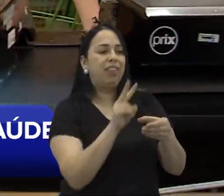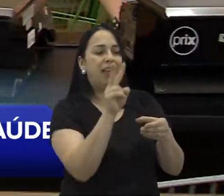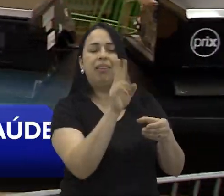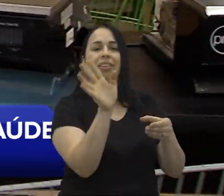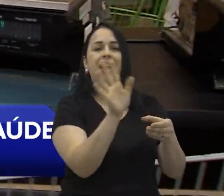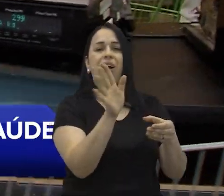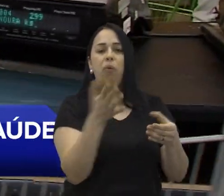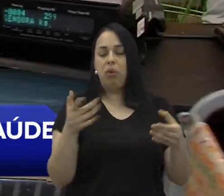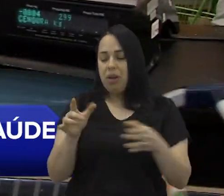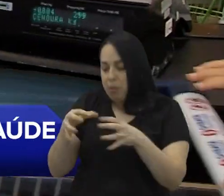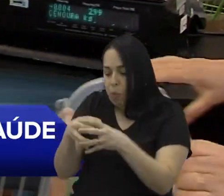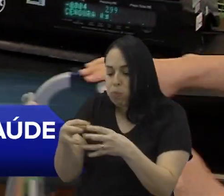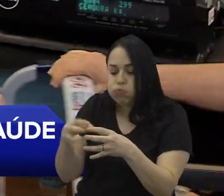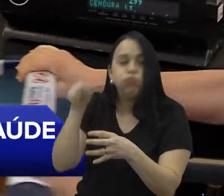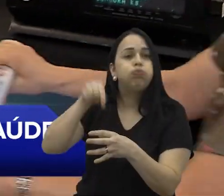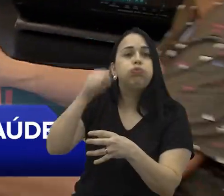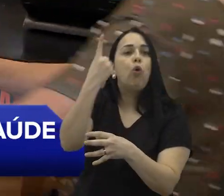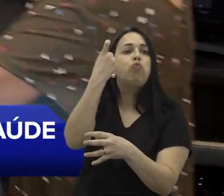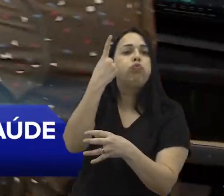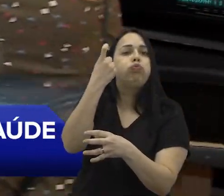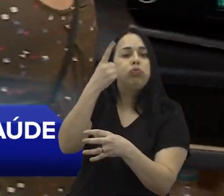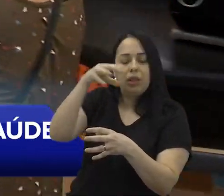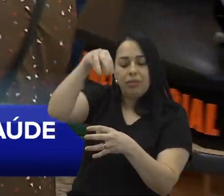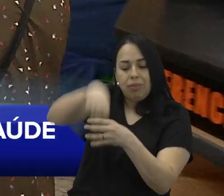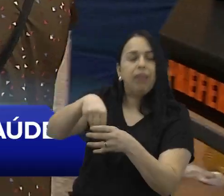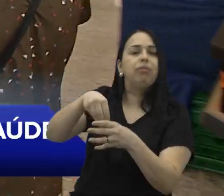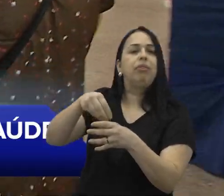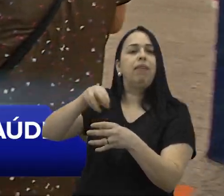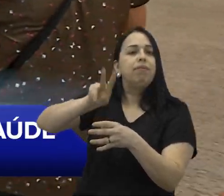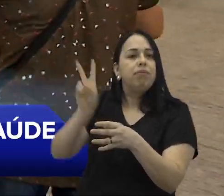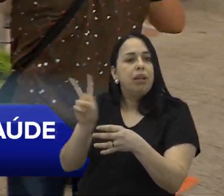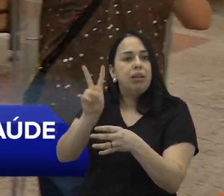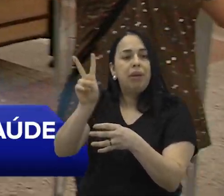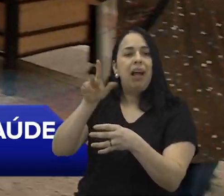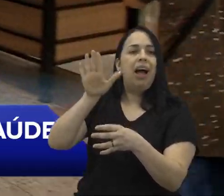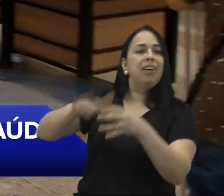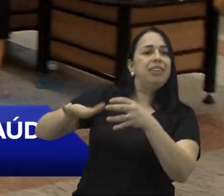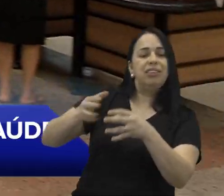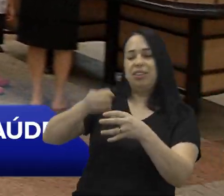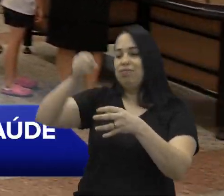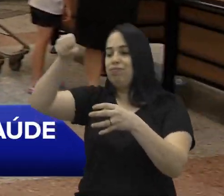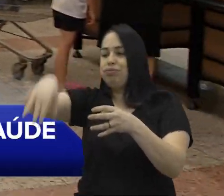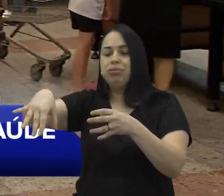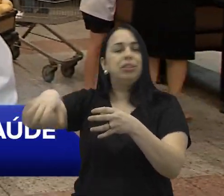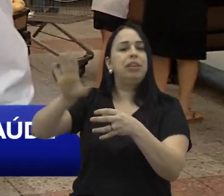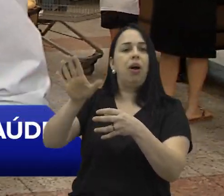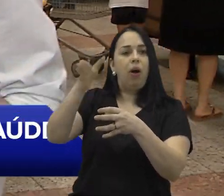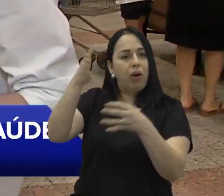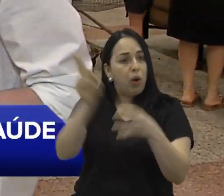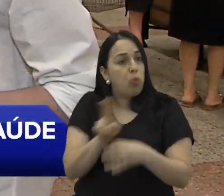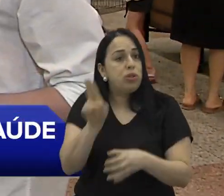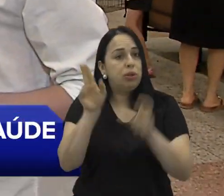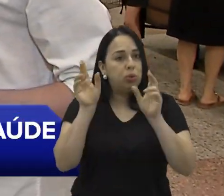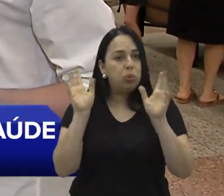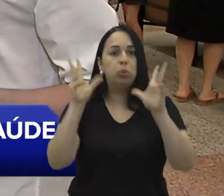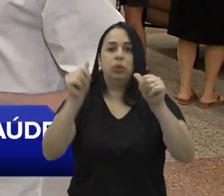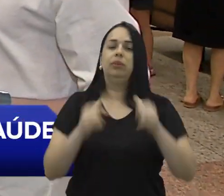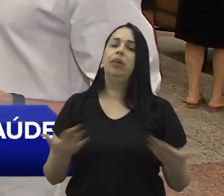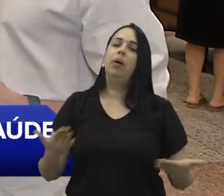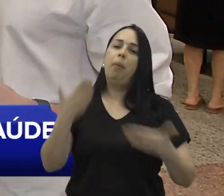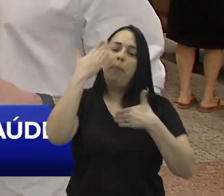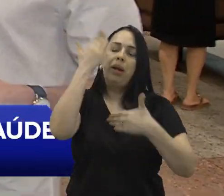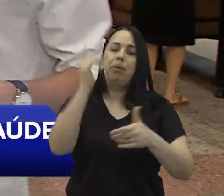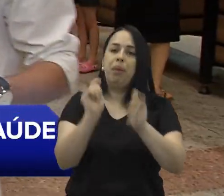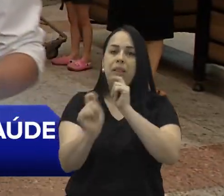tipo de nutriente, você vai achar nesse próprio alimento que você já consome, só que você desprezava aquela parte dele. Guilherme, muito obrigado pela